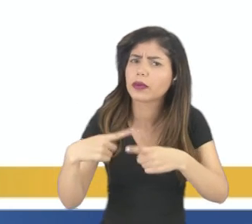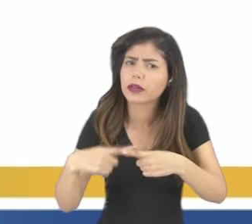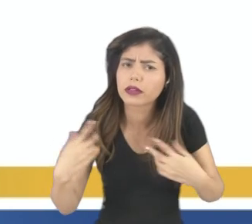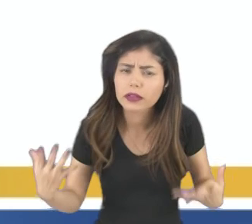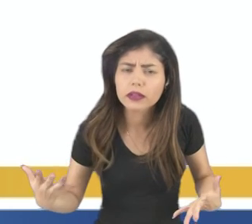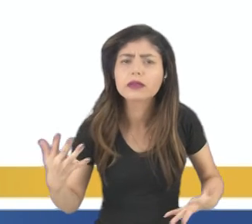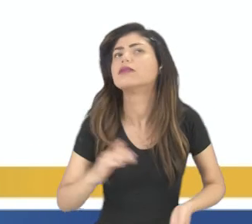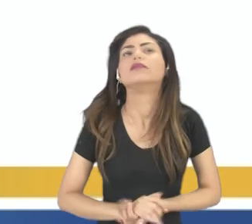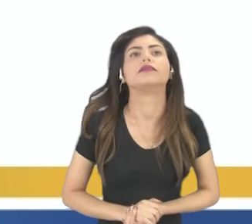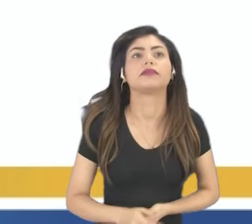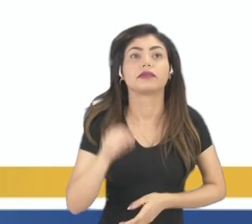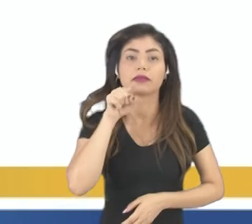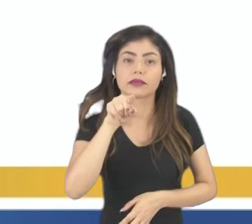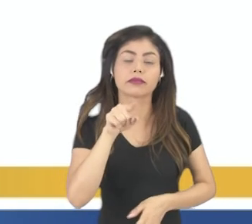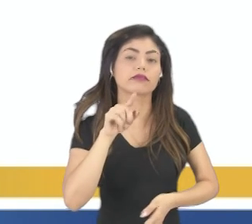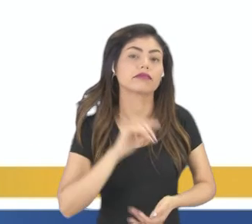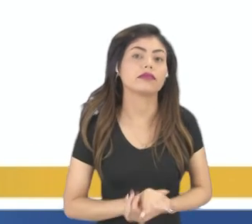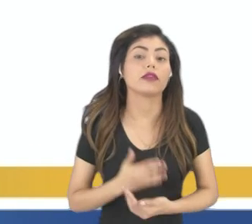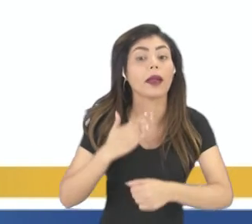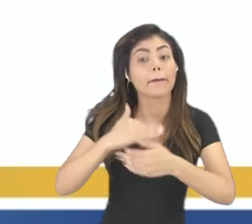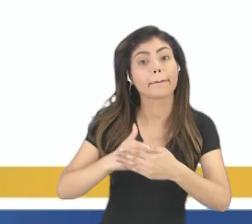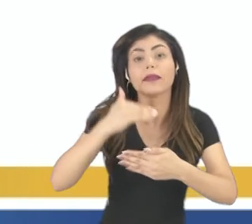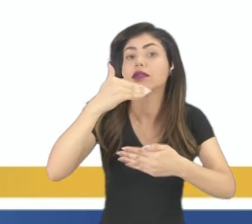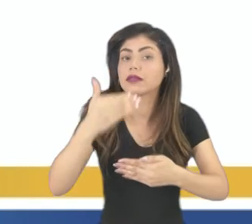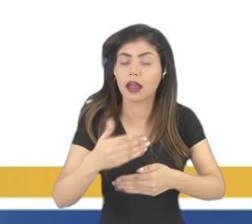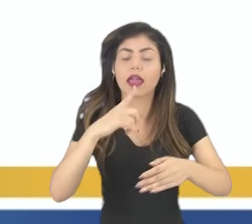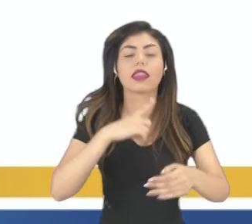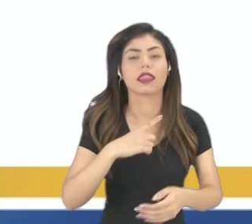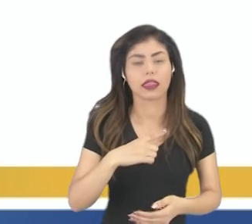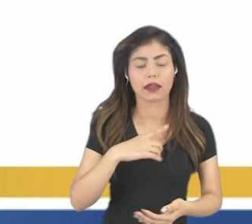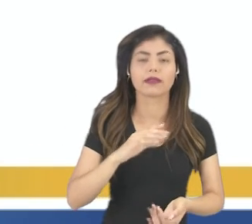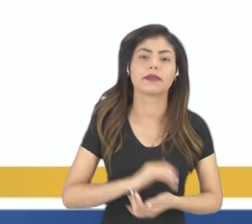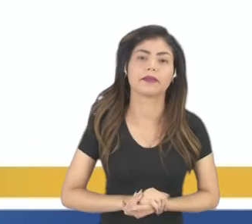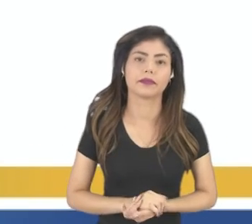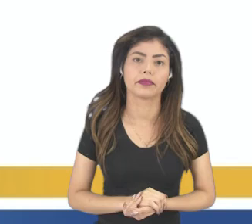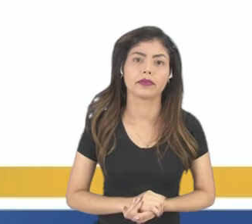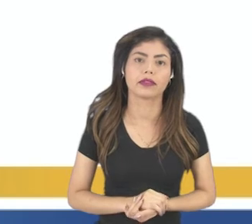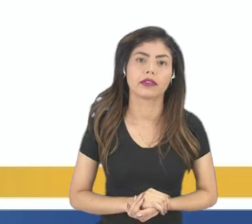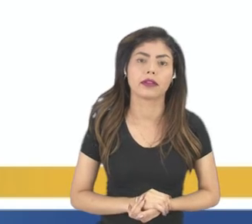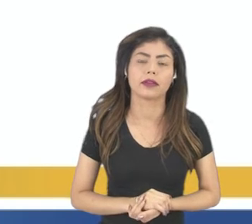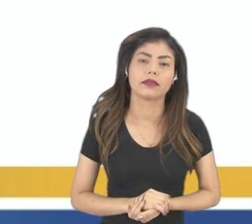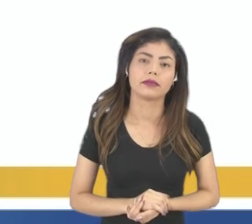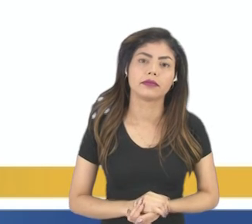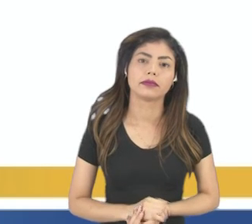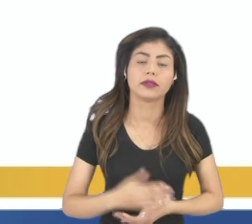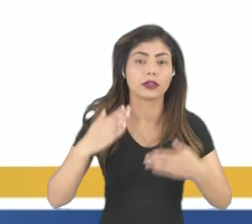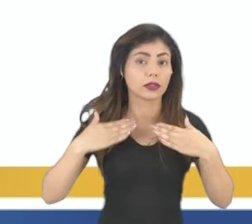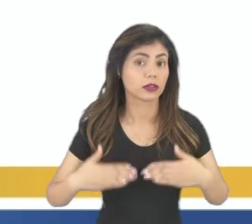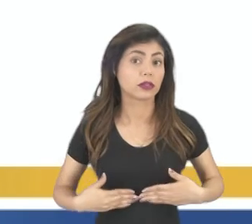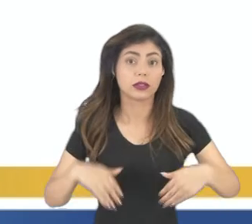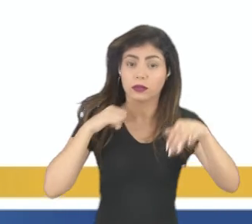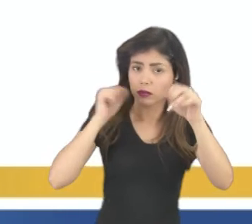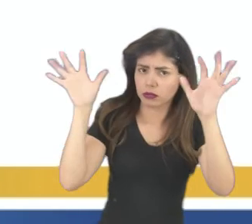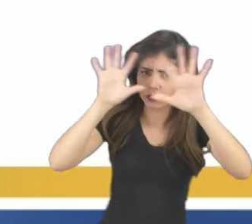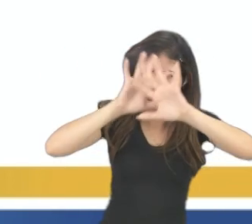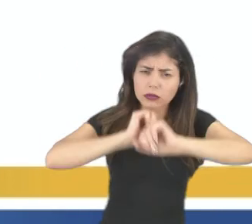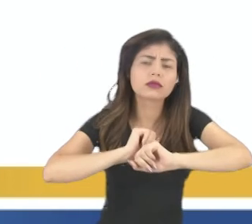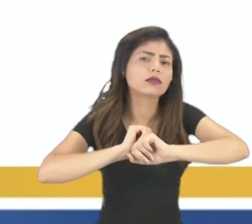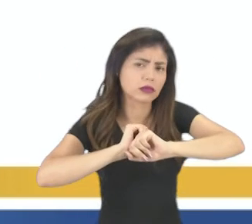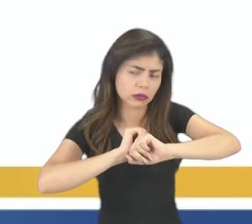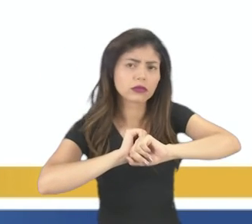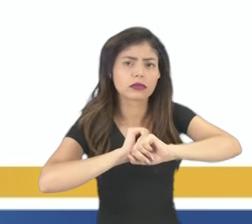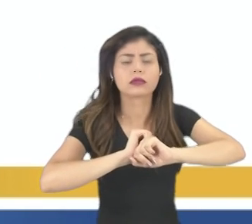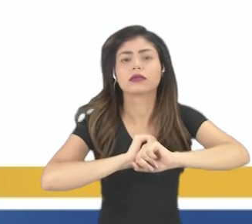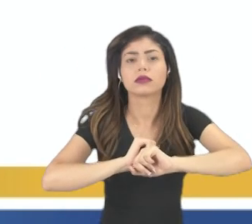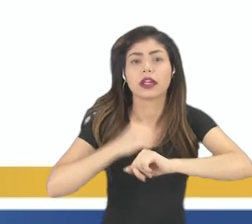a resposta então aqui foi a partir daí que teve justamente sua revolução na física então corpo negro se ele for chamado de